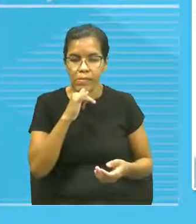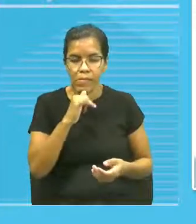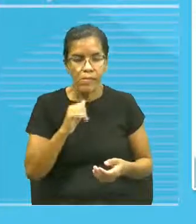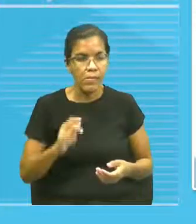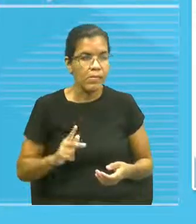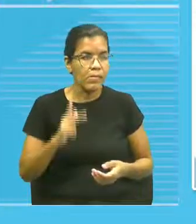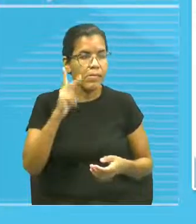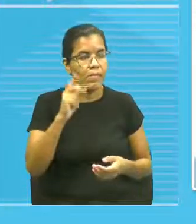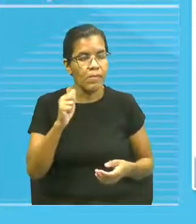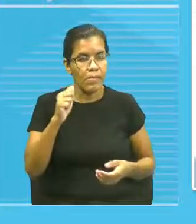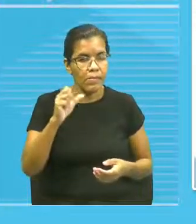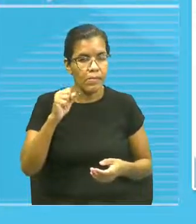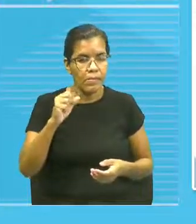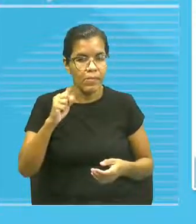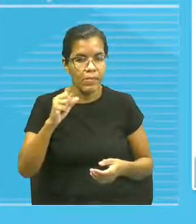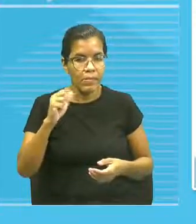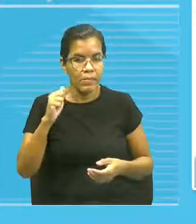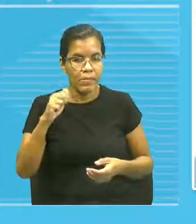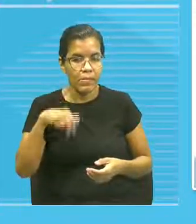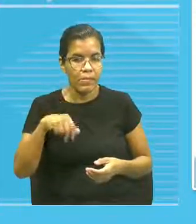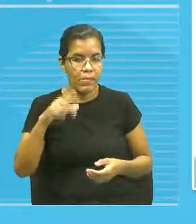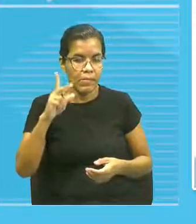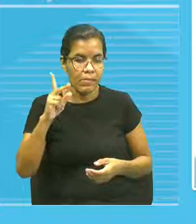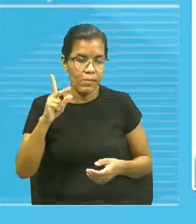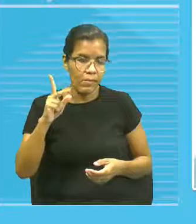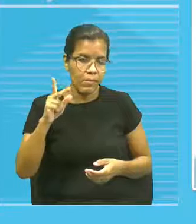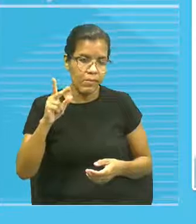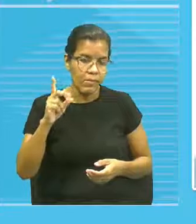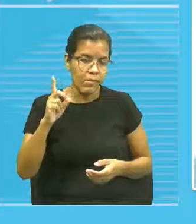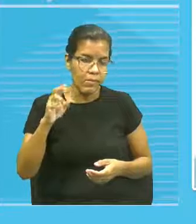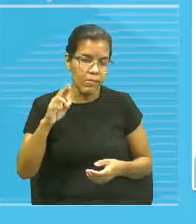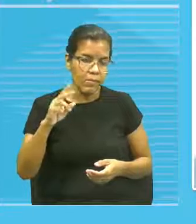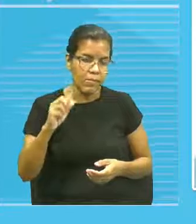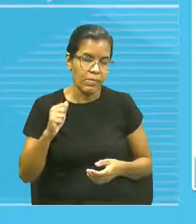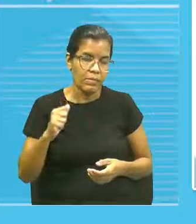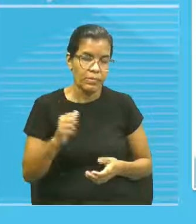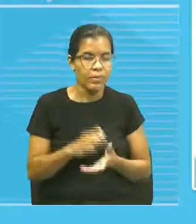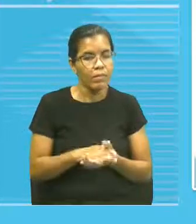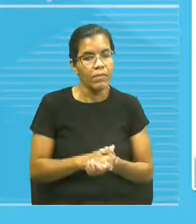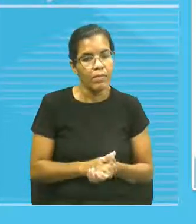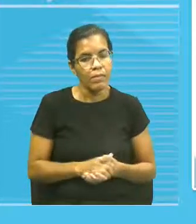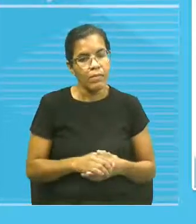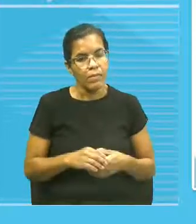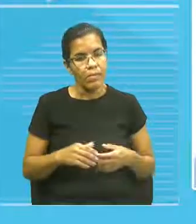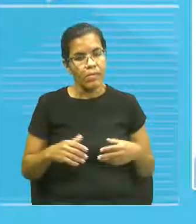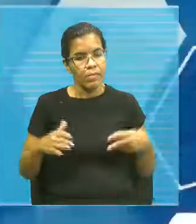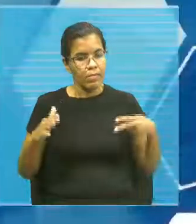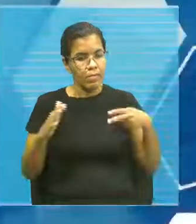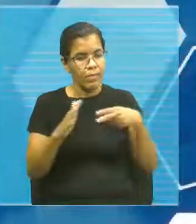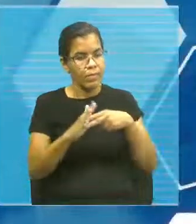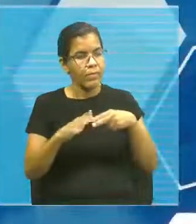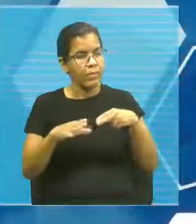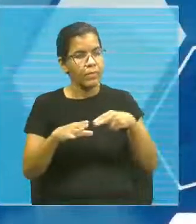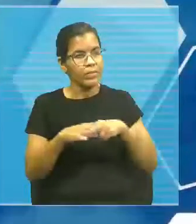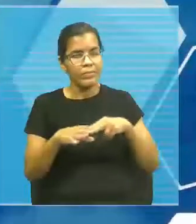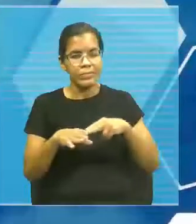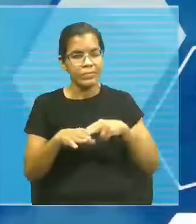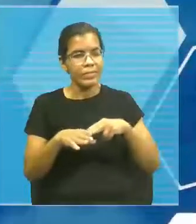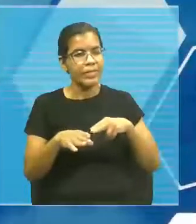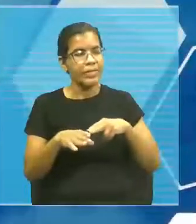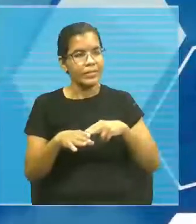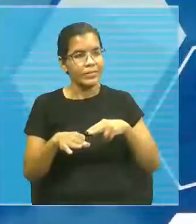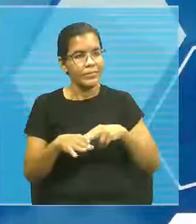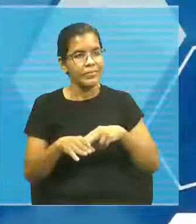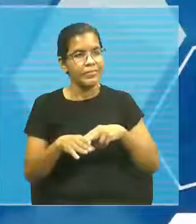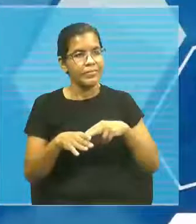Cassandra, Lohane, vocês deixam carregador na tomada? Fala a verdade. Socorro, deixa carregador na tomada?